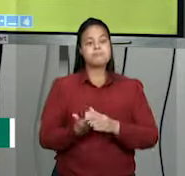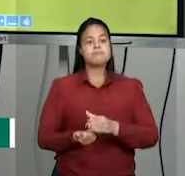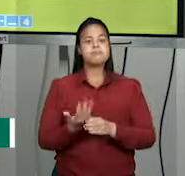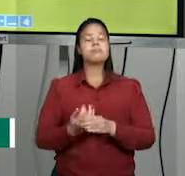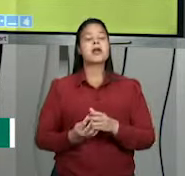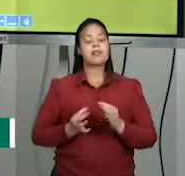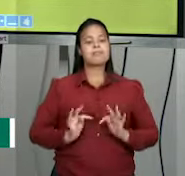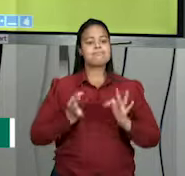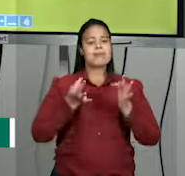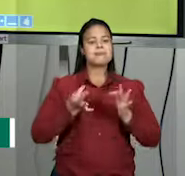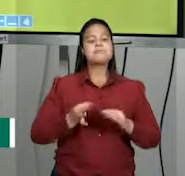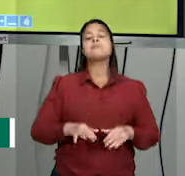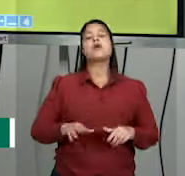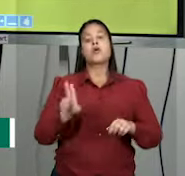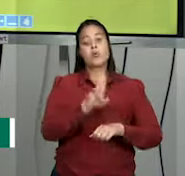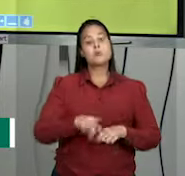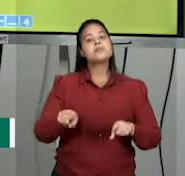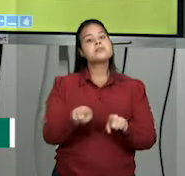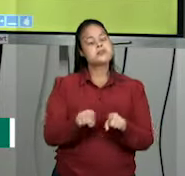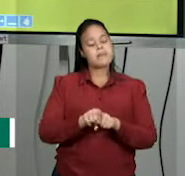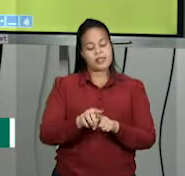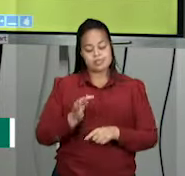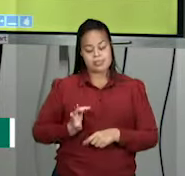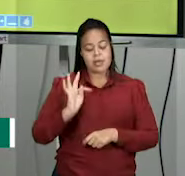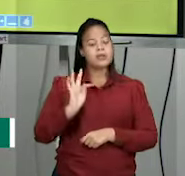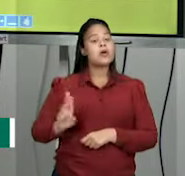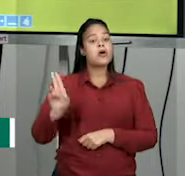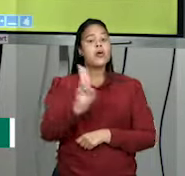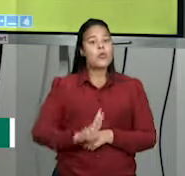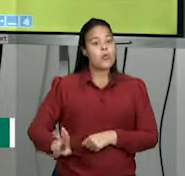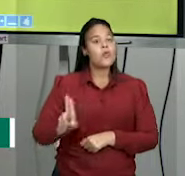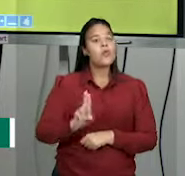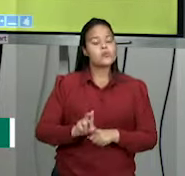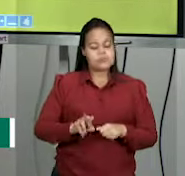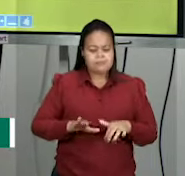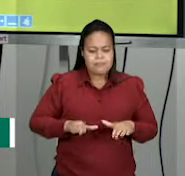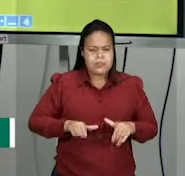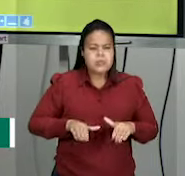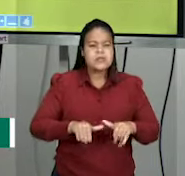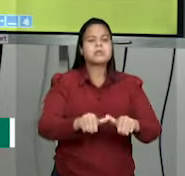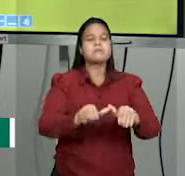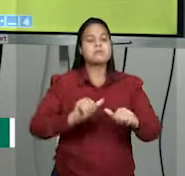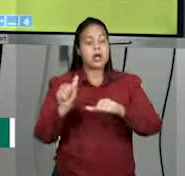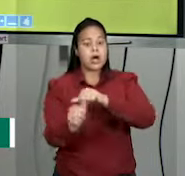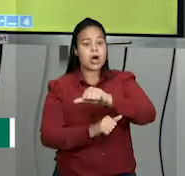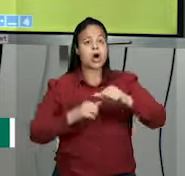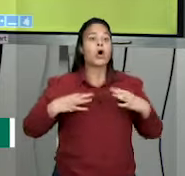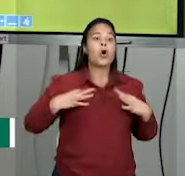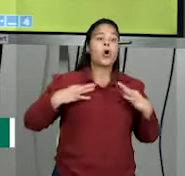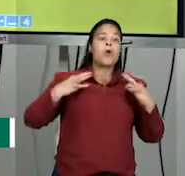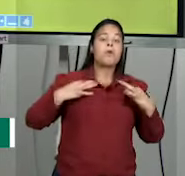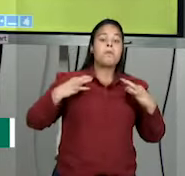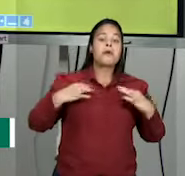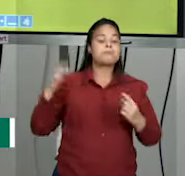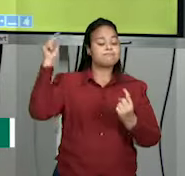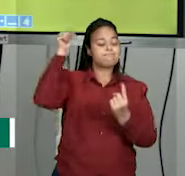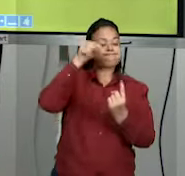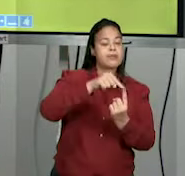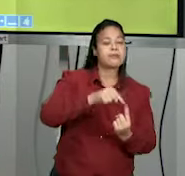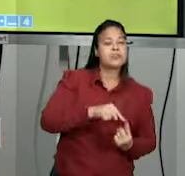de produção, existe uma técnica para que ele seja costurado e vire roupa, para que ele seja tingido de